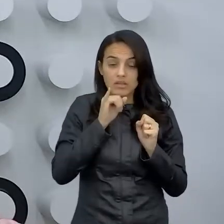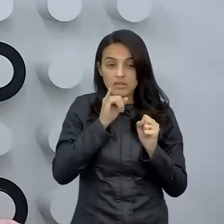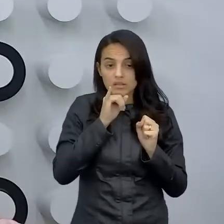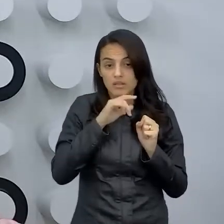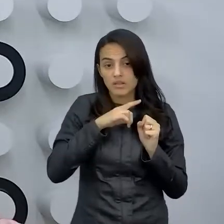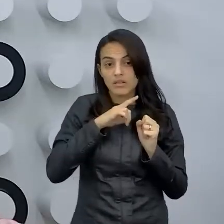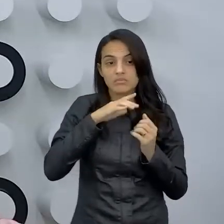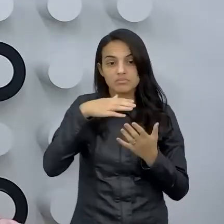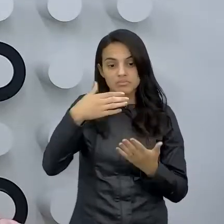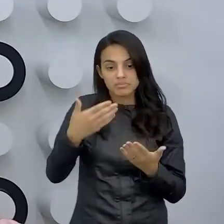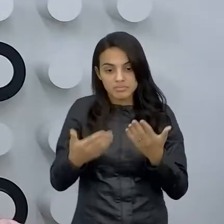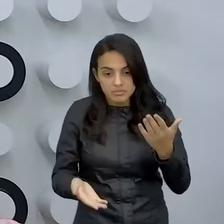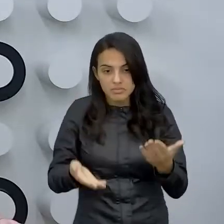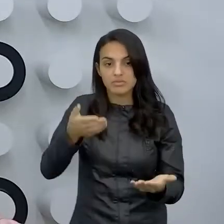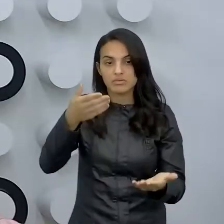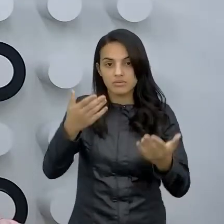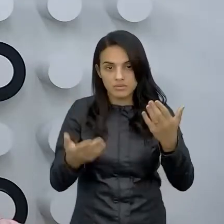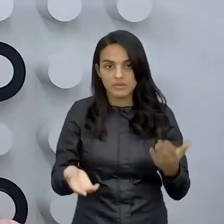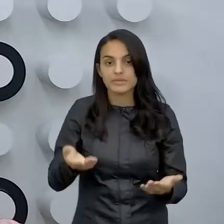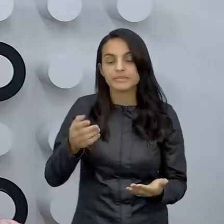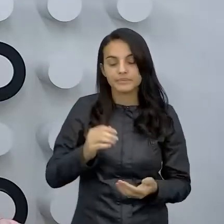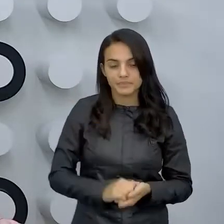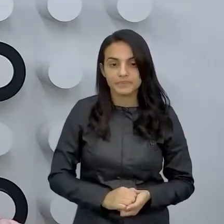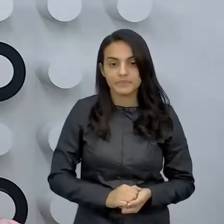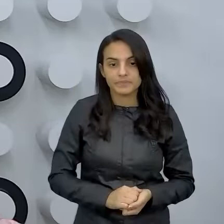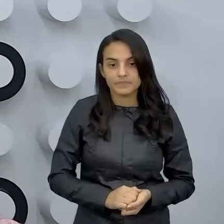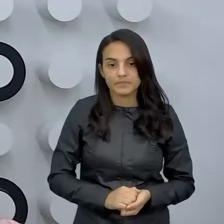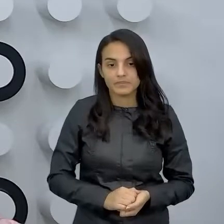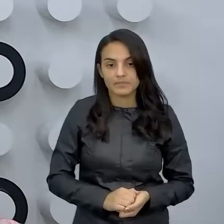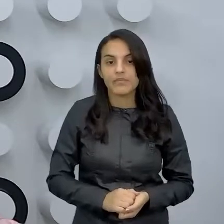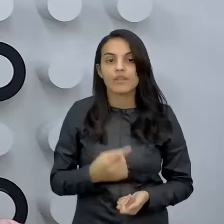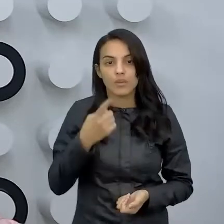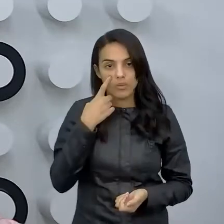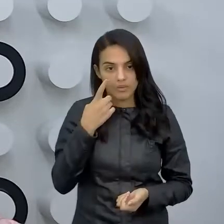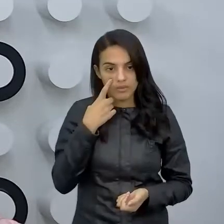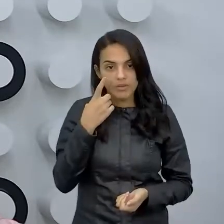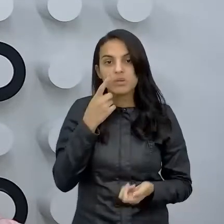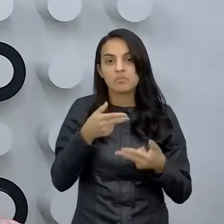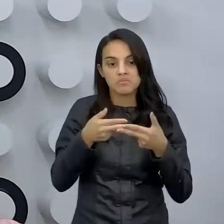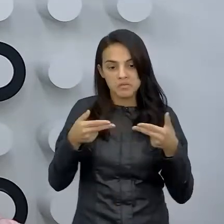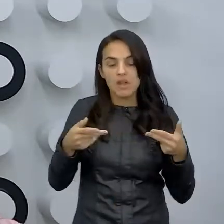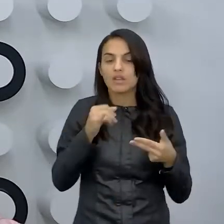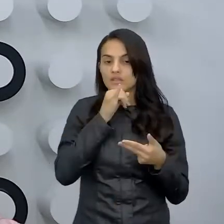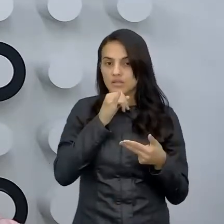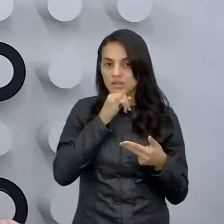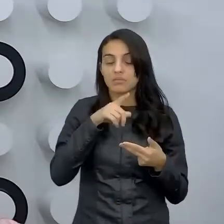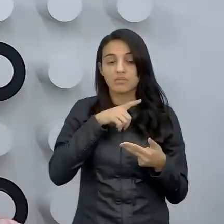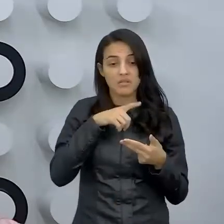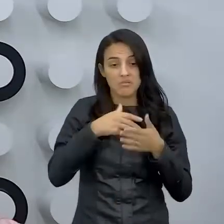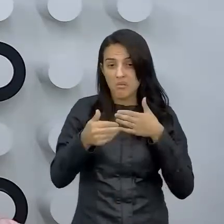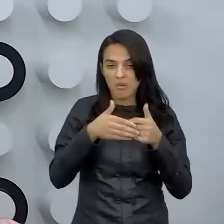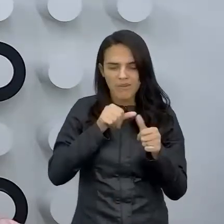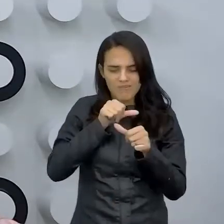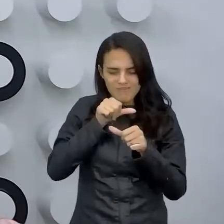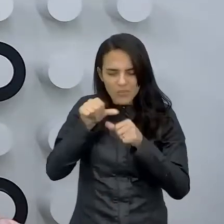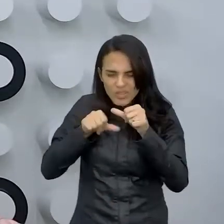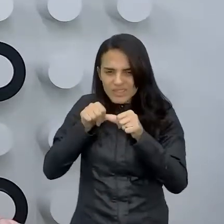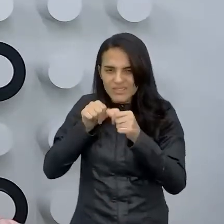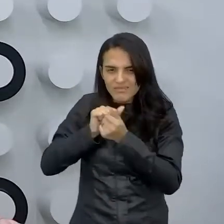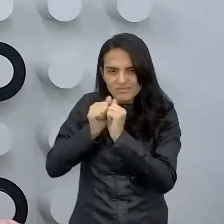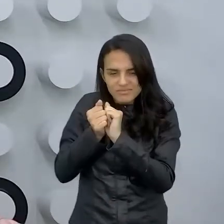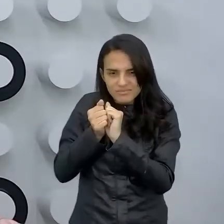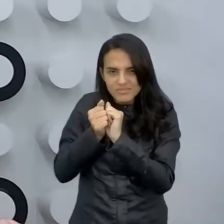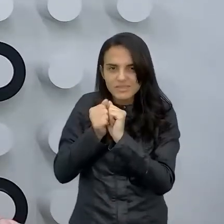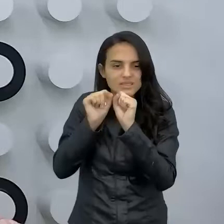aí um desequilíbrio nesta relação, né? Então a gente vendo aí nos diversos exemplos, qualquer mudança, alteração em